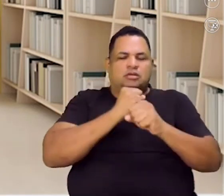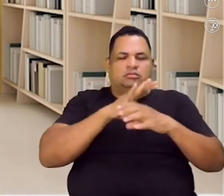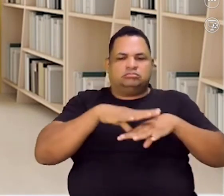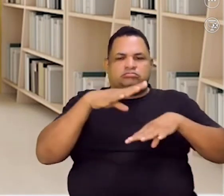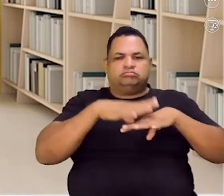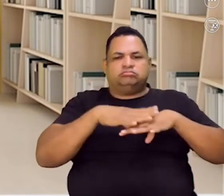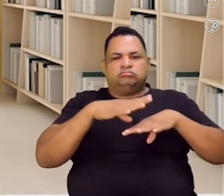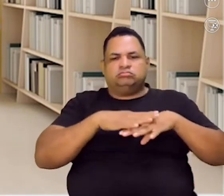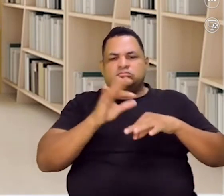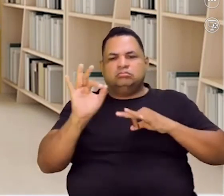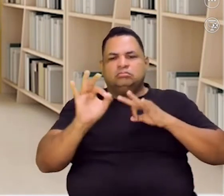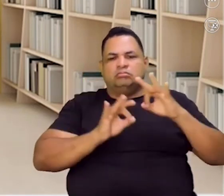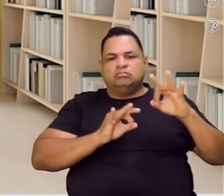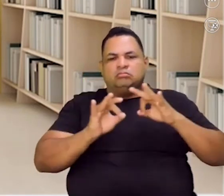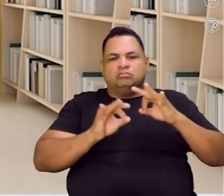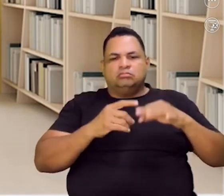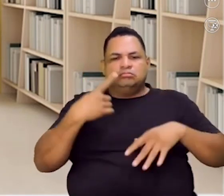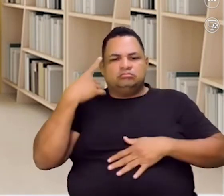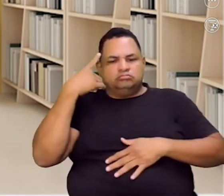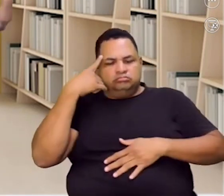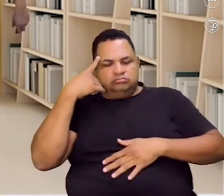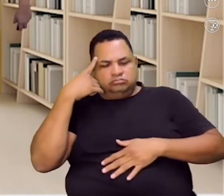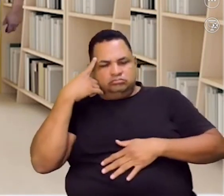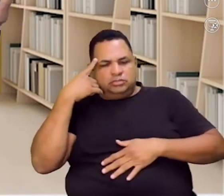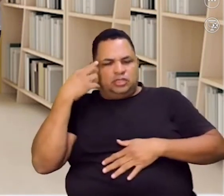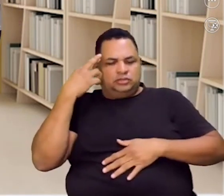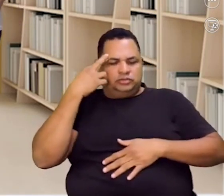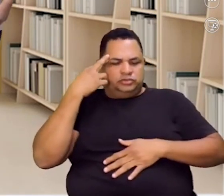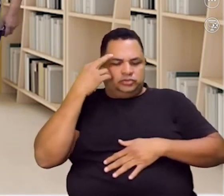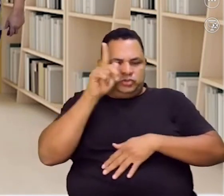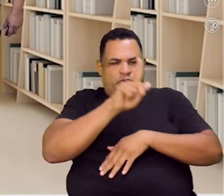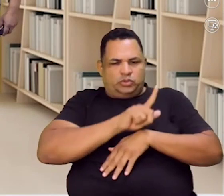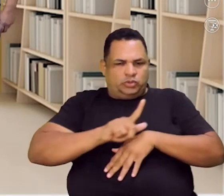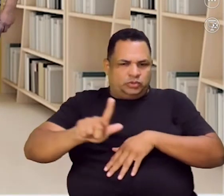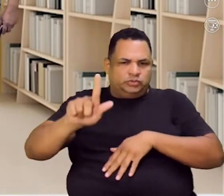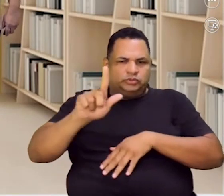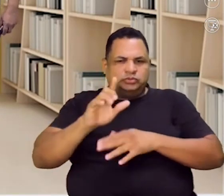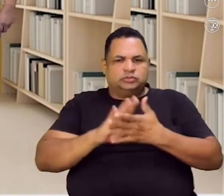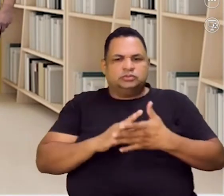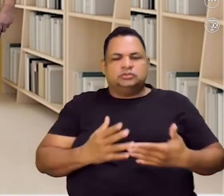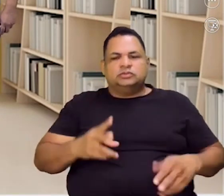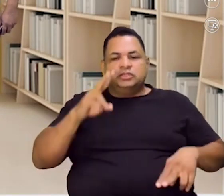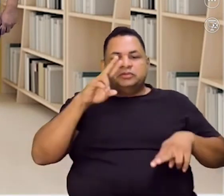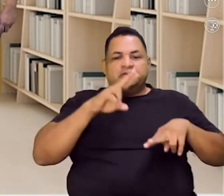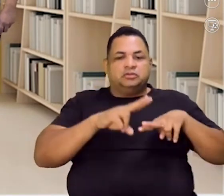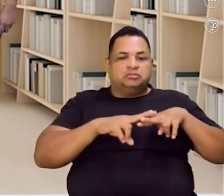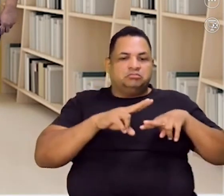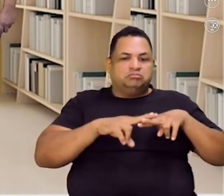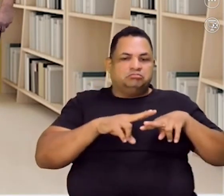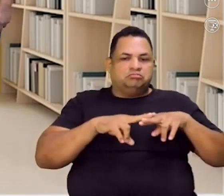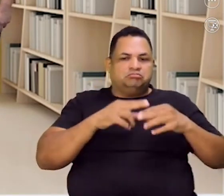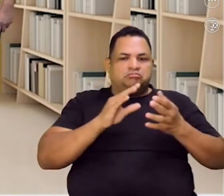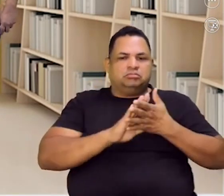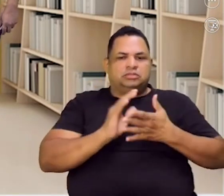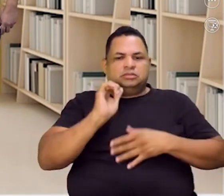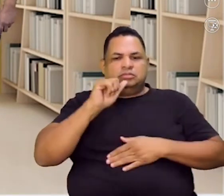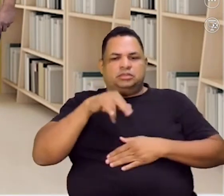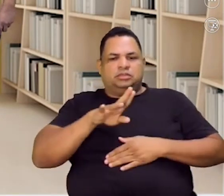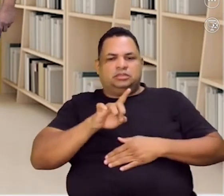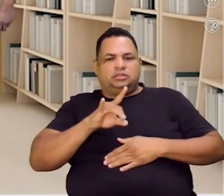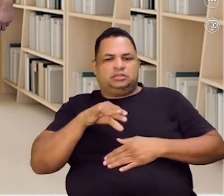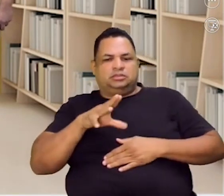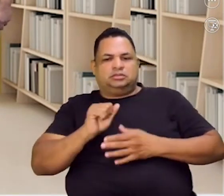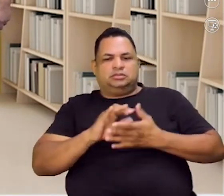racionalizando com raciocínio lógico. E condenado, ele foi condenado depois pela Inquisição. Ele